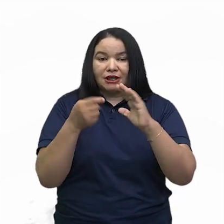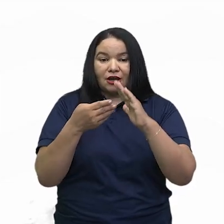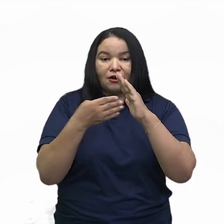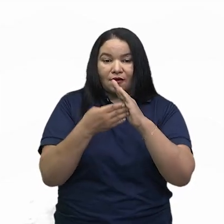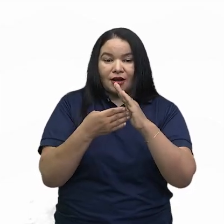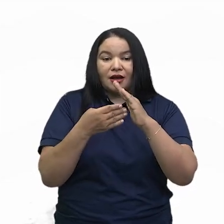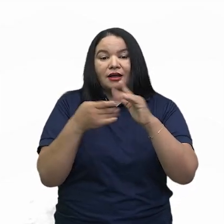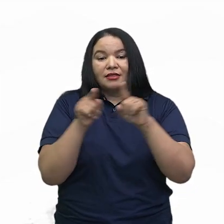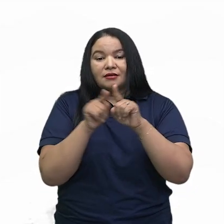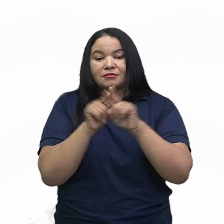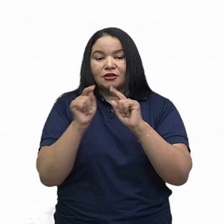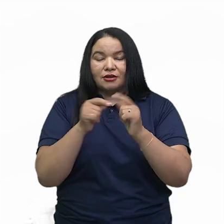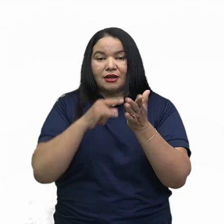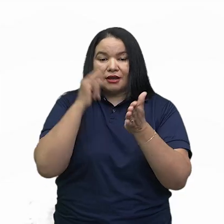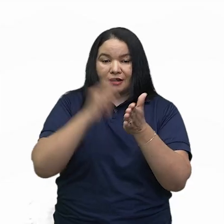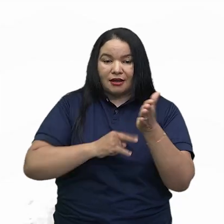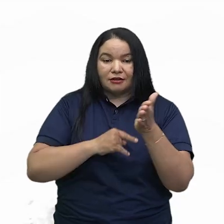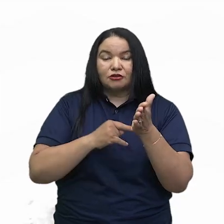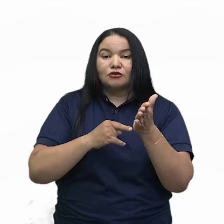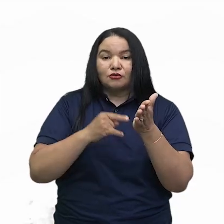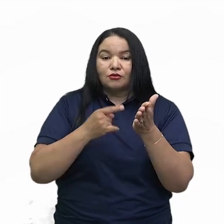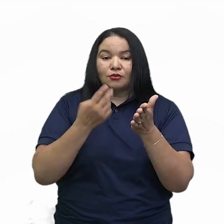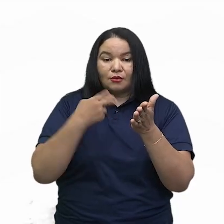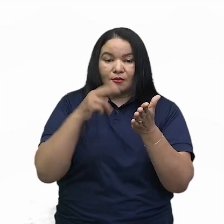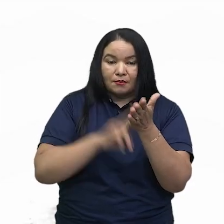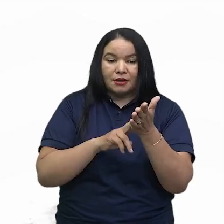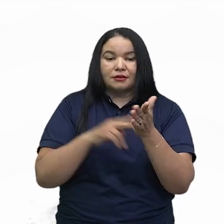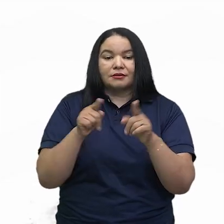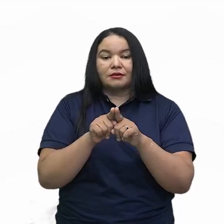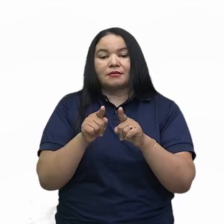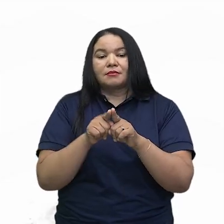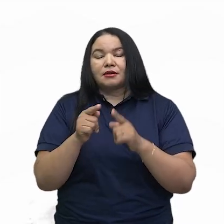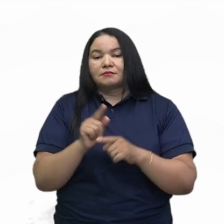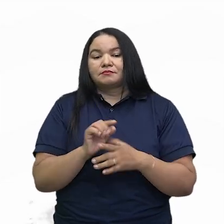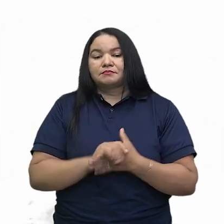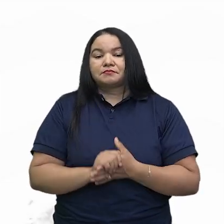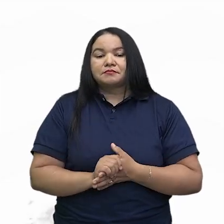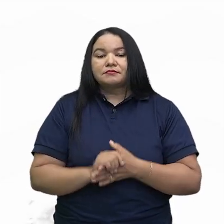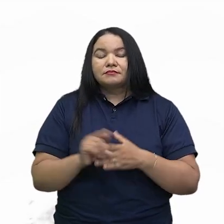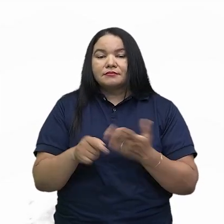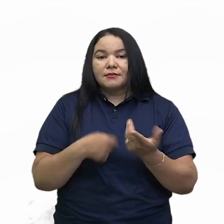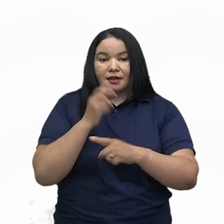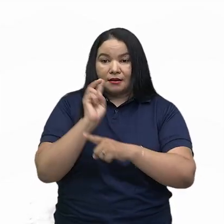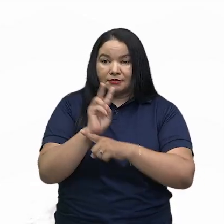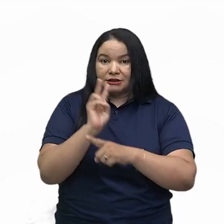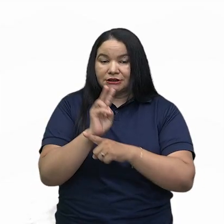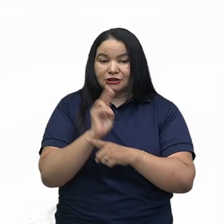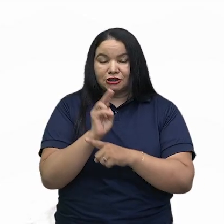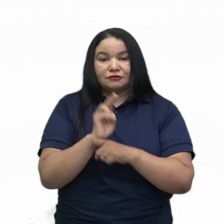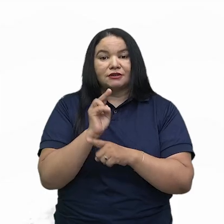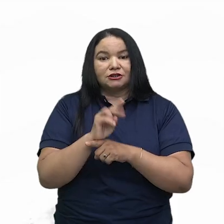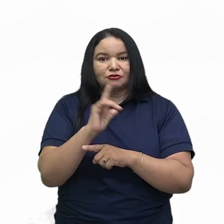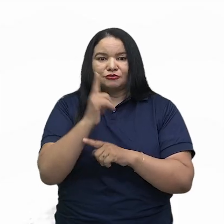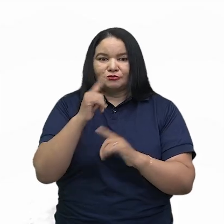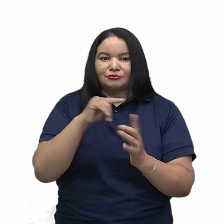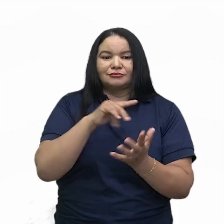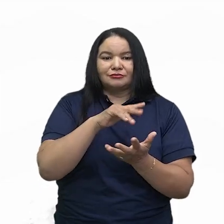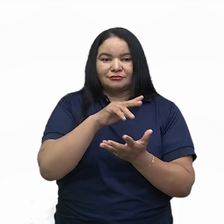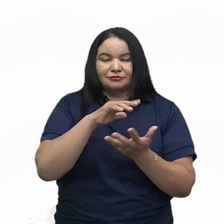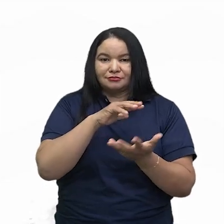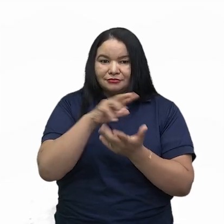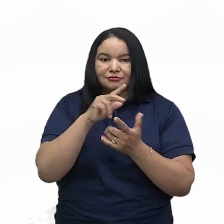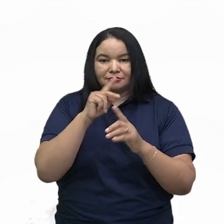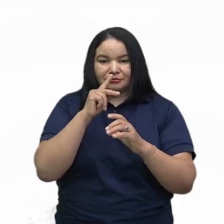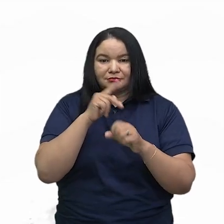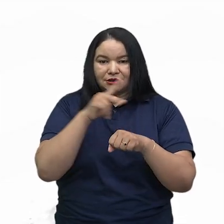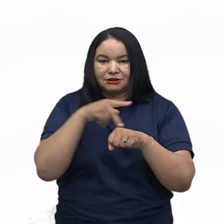da Unesco junto com a Carta de Fortaleza e a Carta Mar del Plata, onde nós temos aqui a preservação